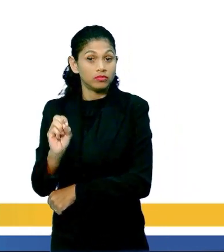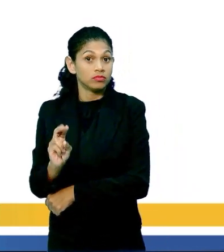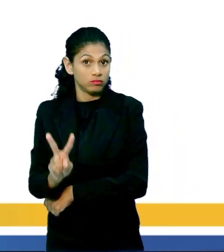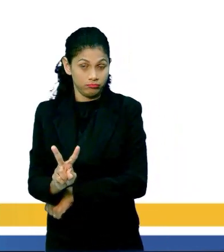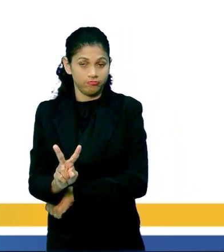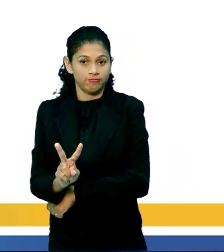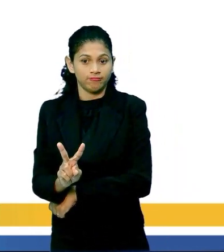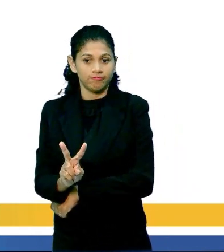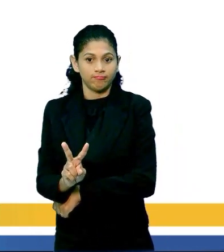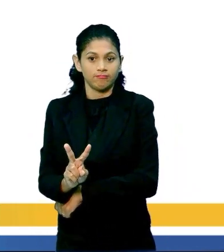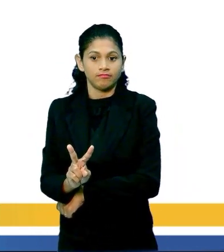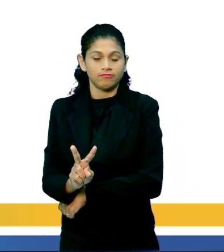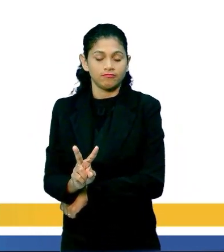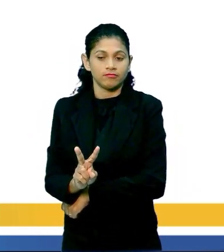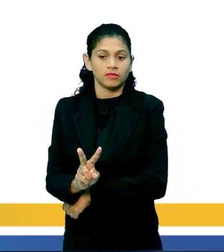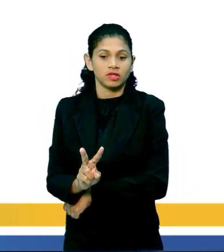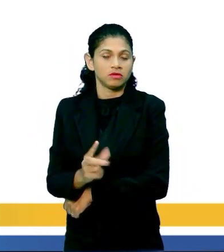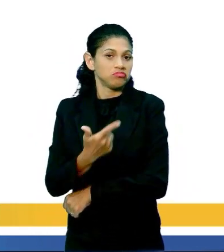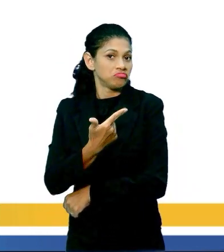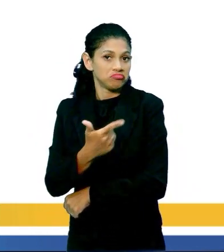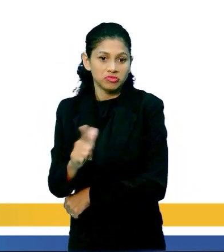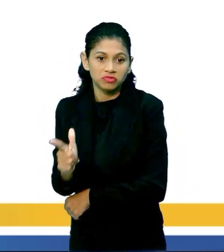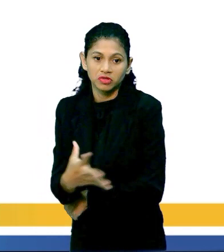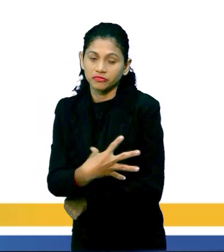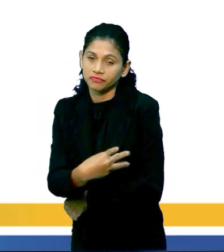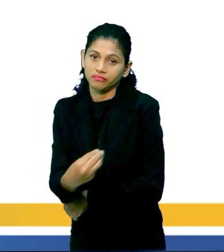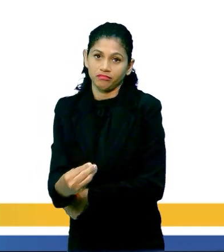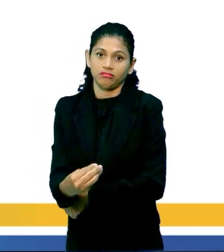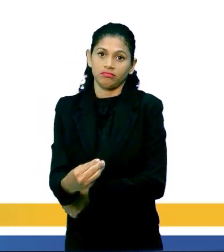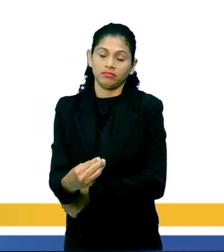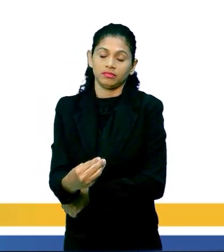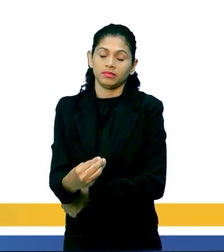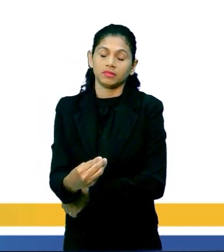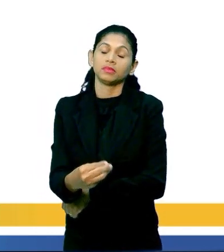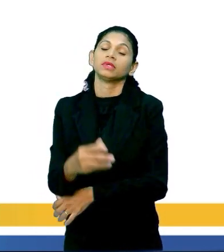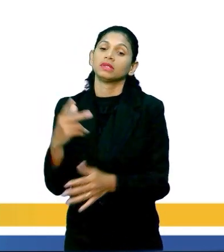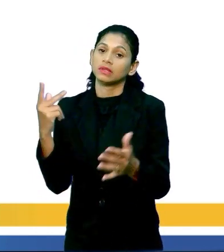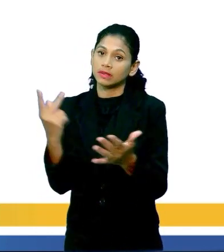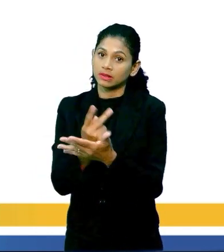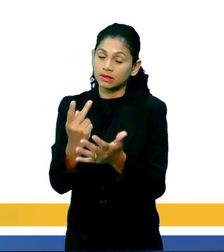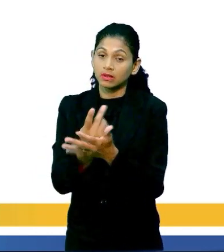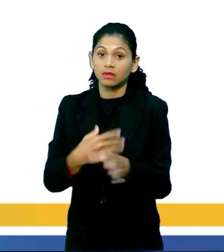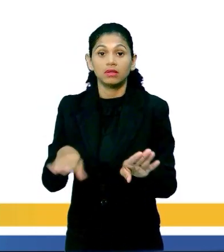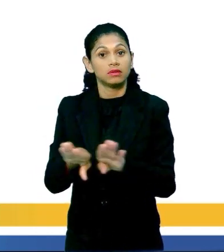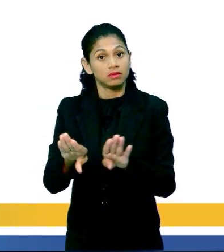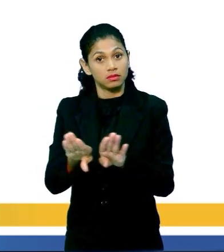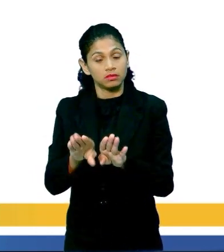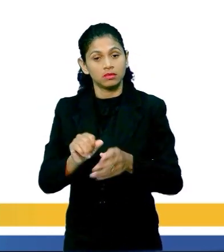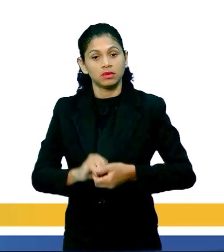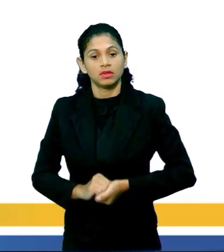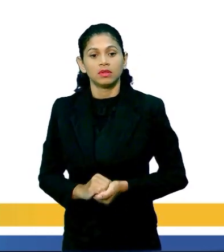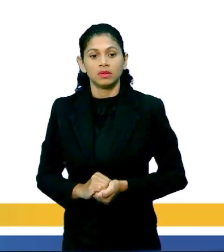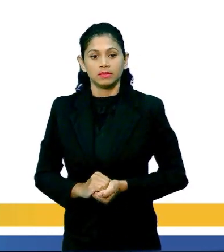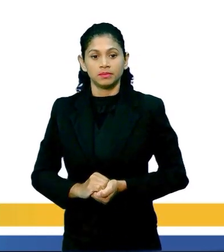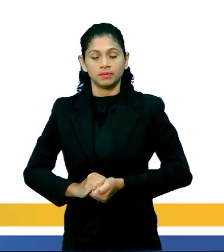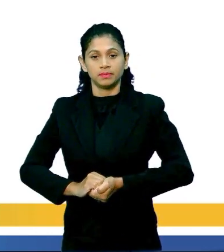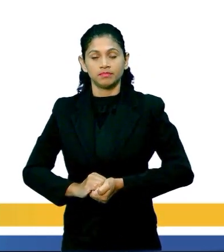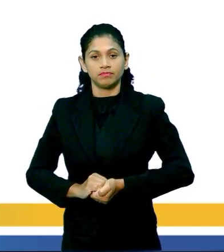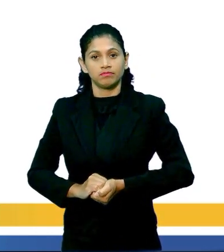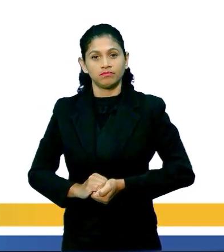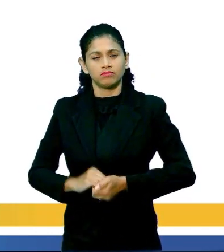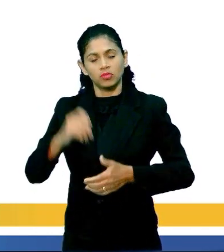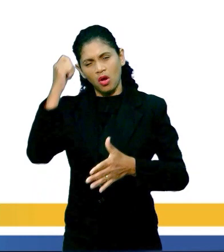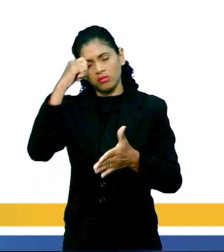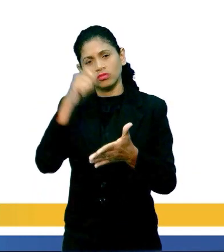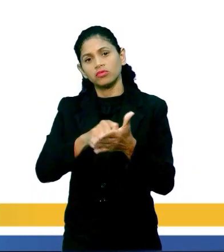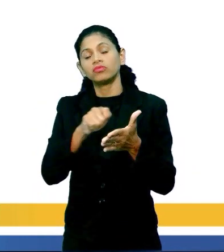Nós temos ali também a resposta que não está correta, ok? Nós vemos ali que o autor fala